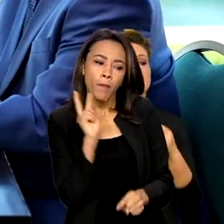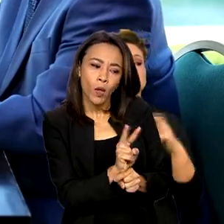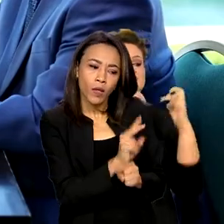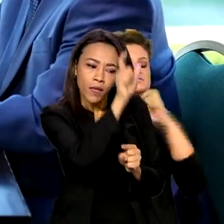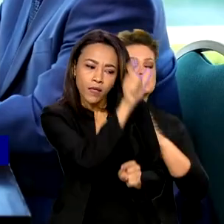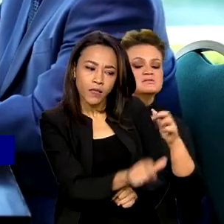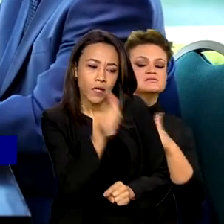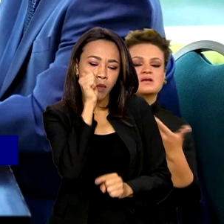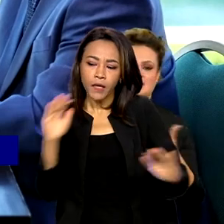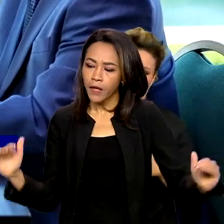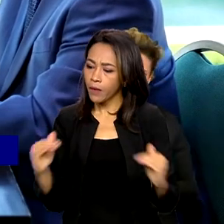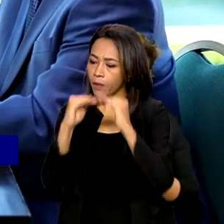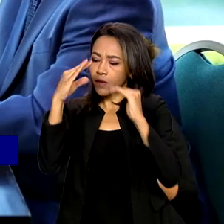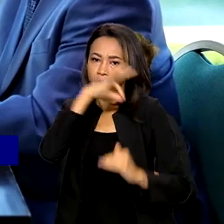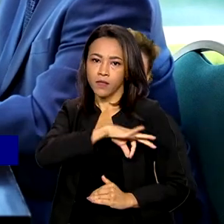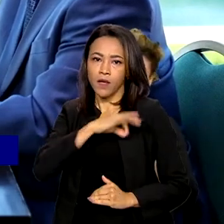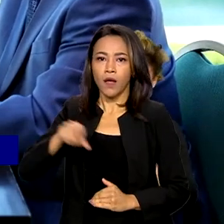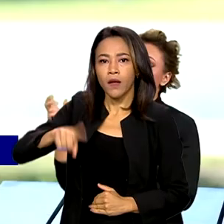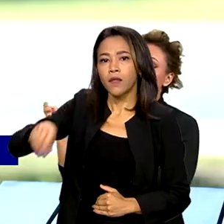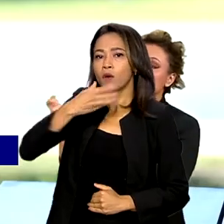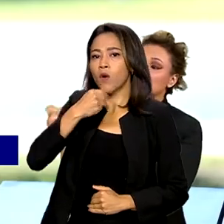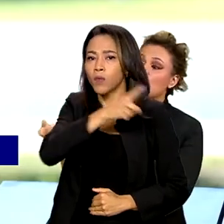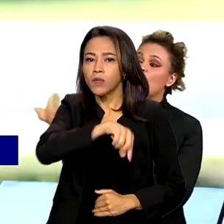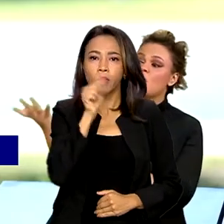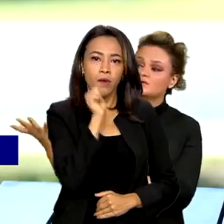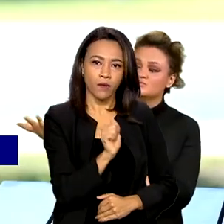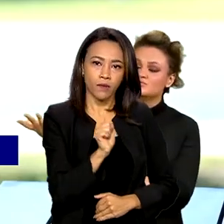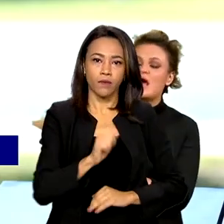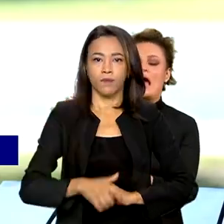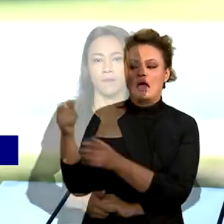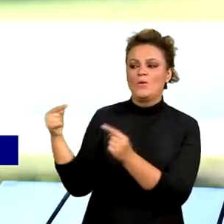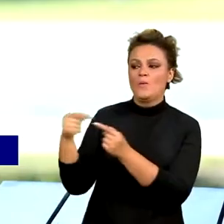e a igualdade salarial entre gêneros